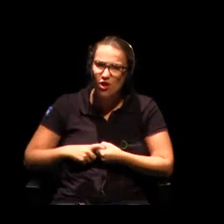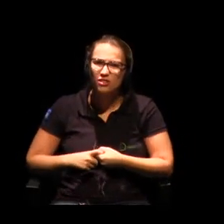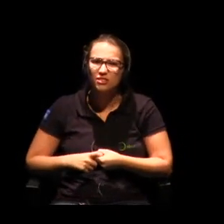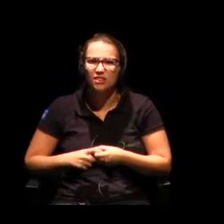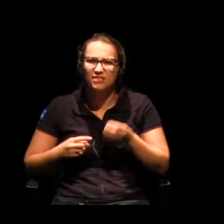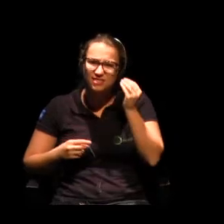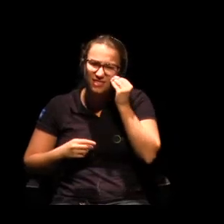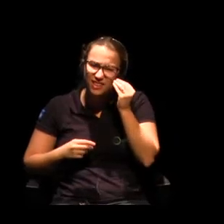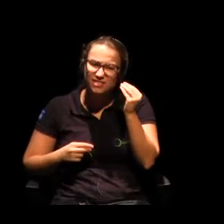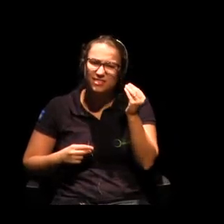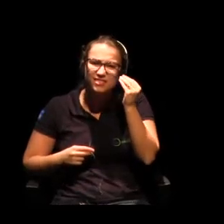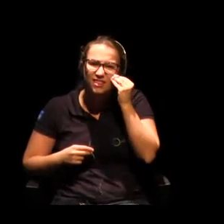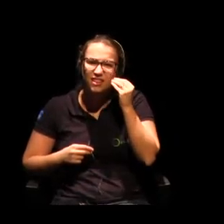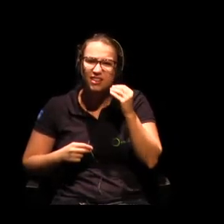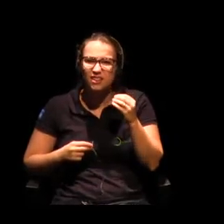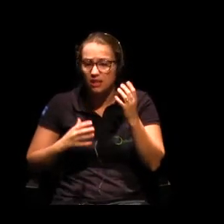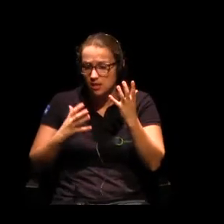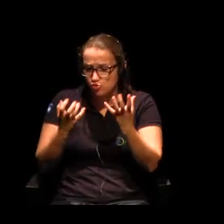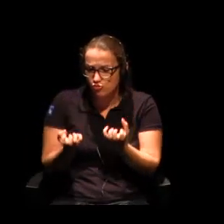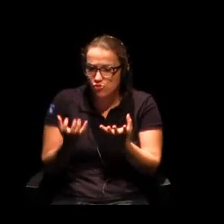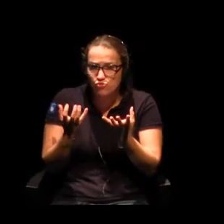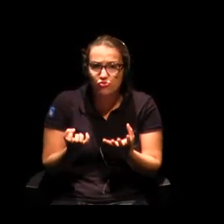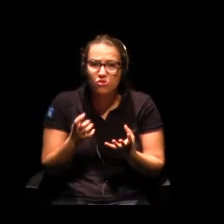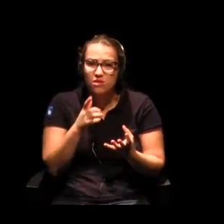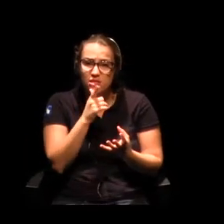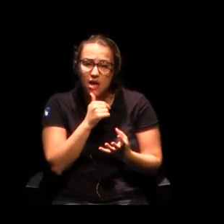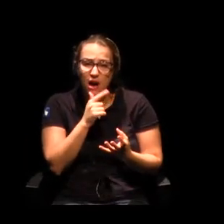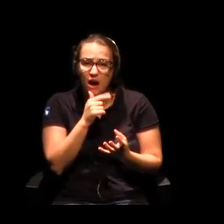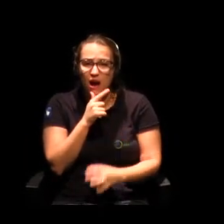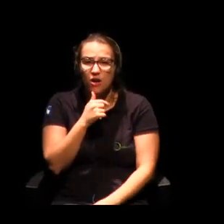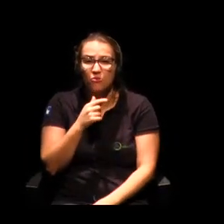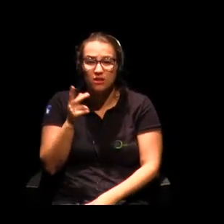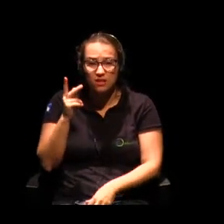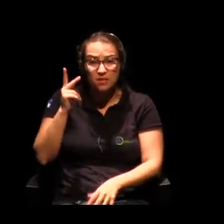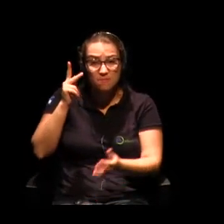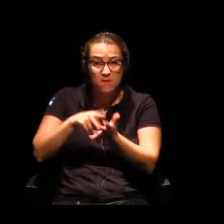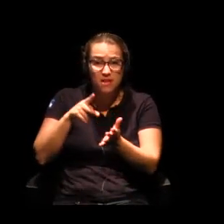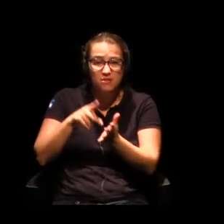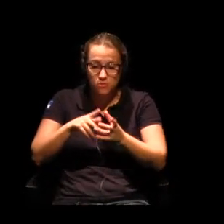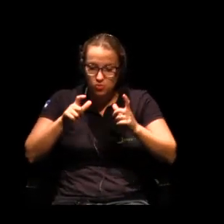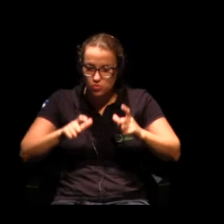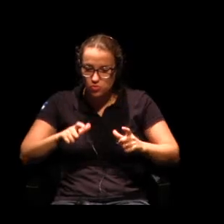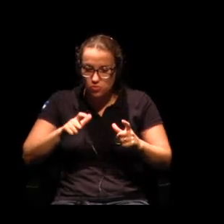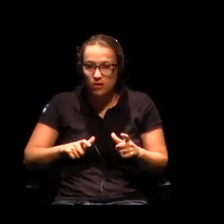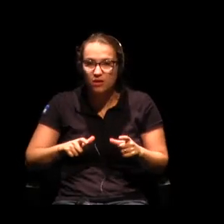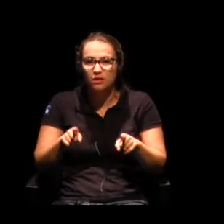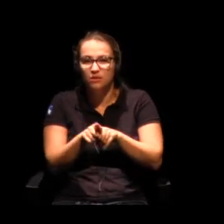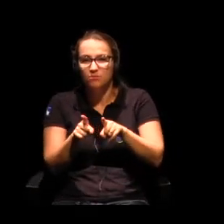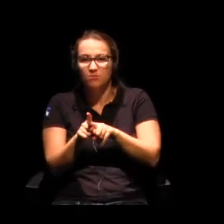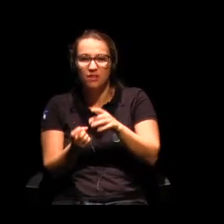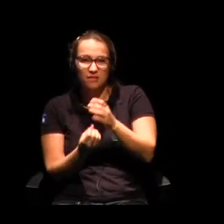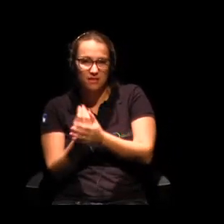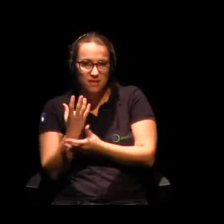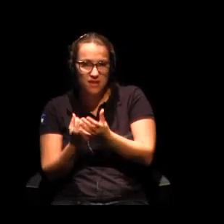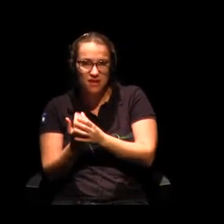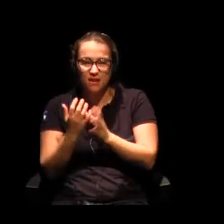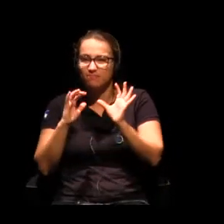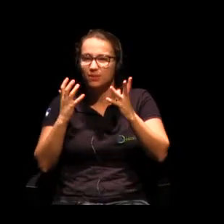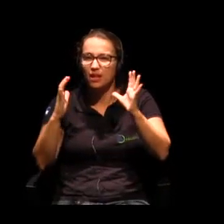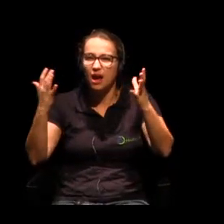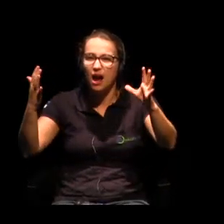é trazer de volta um pouco da absorção daquele original daquele